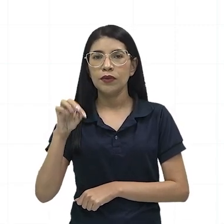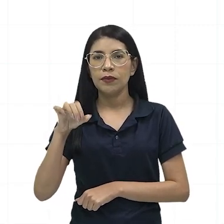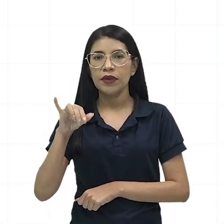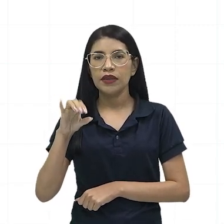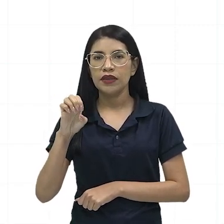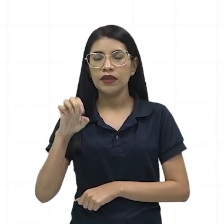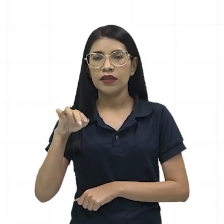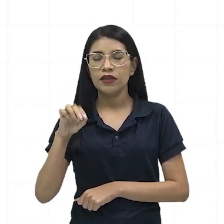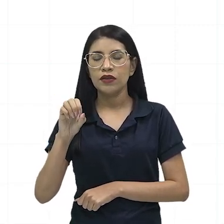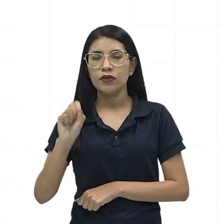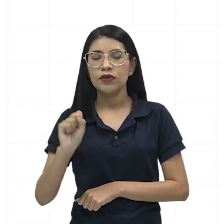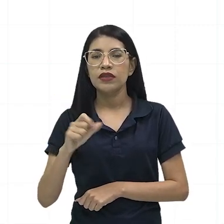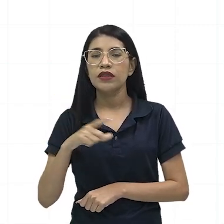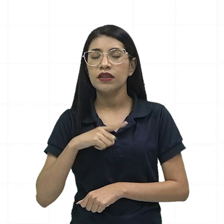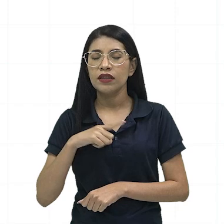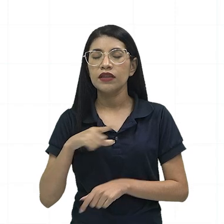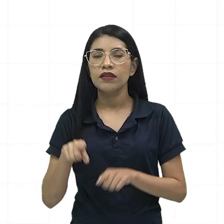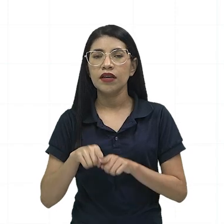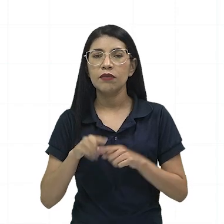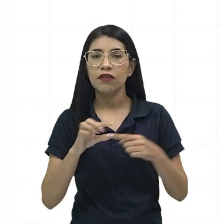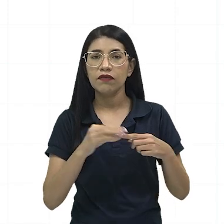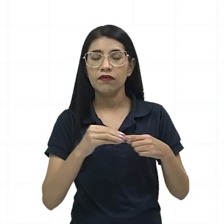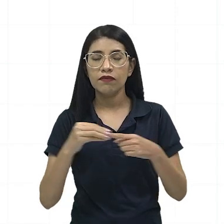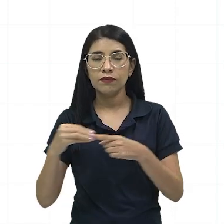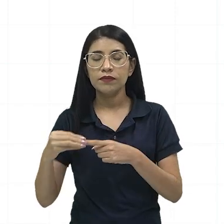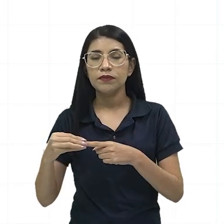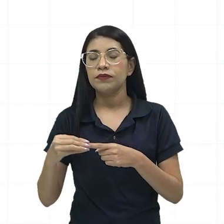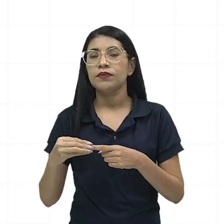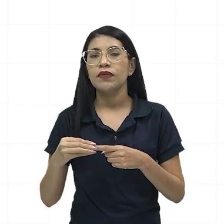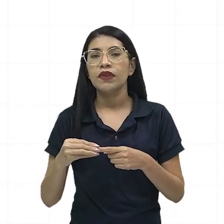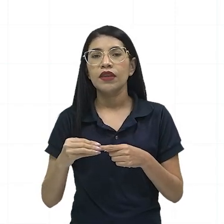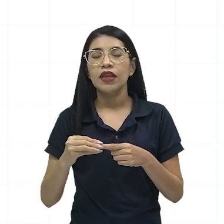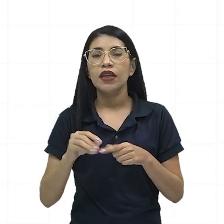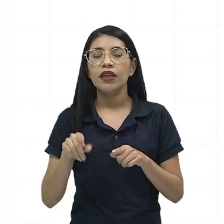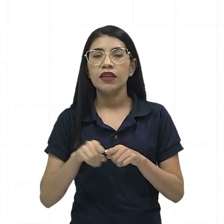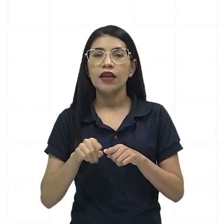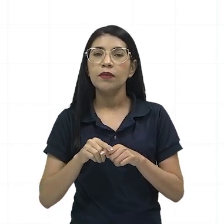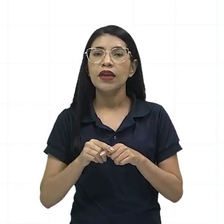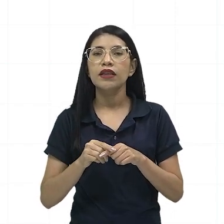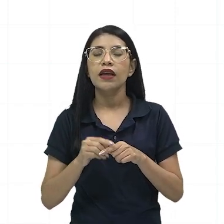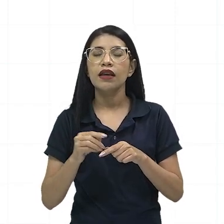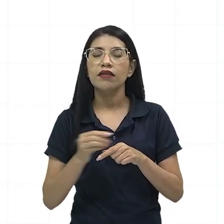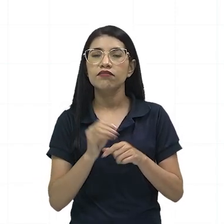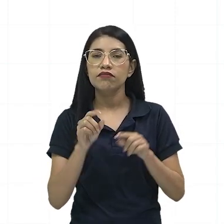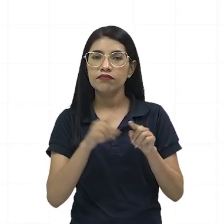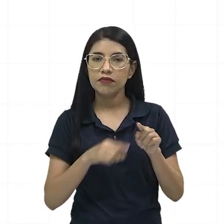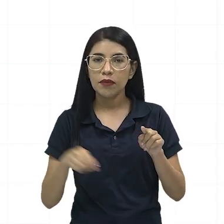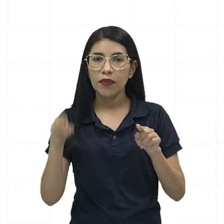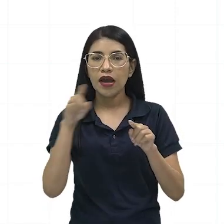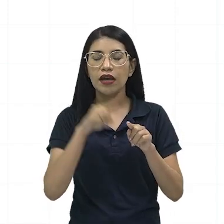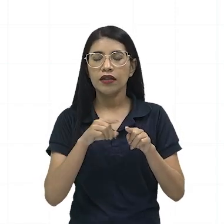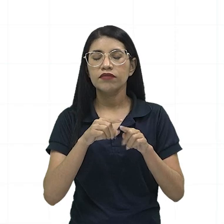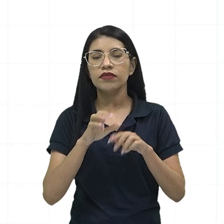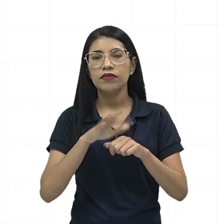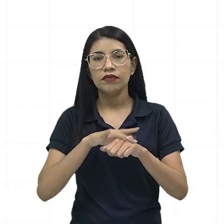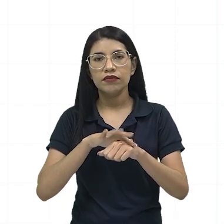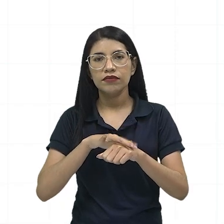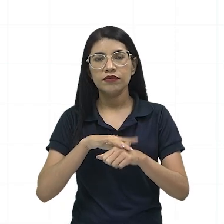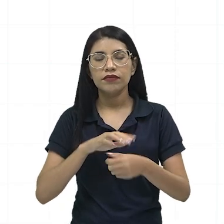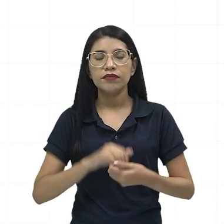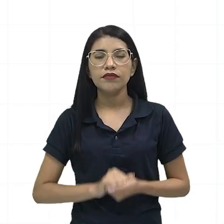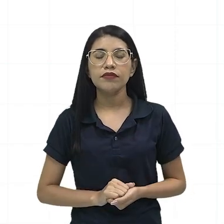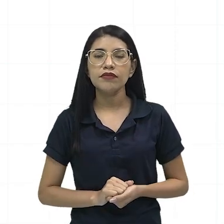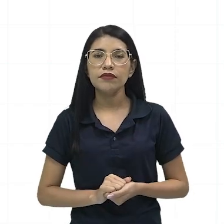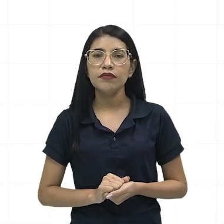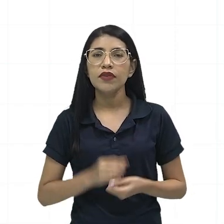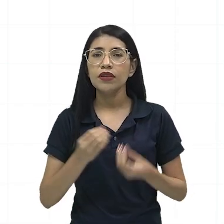o envolvimento de vetores que vão participar aí do ciclo dessa doença. A